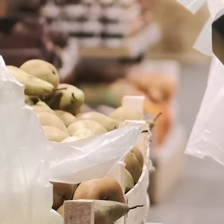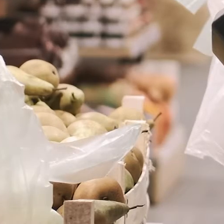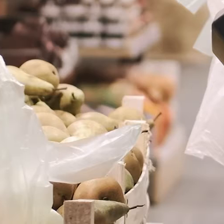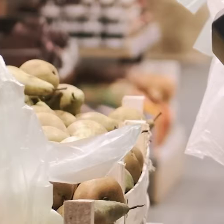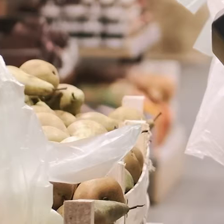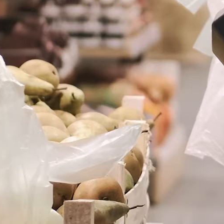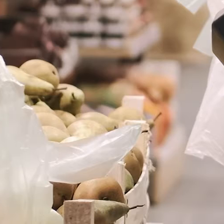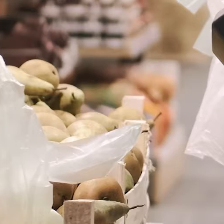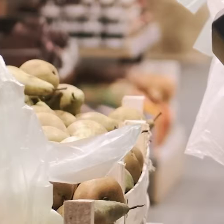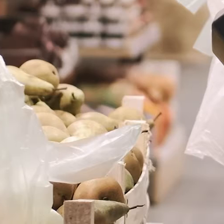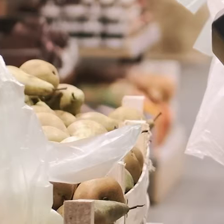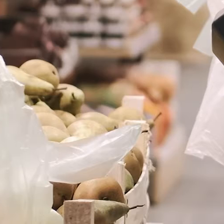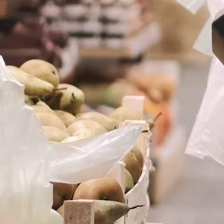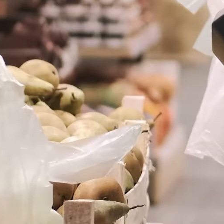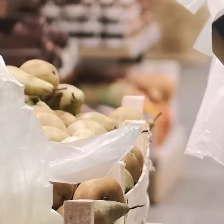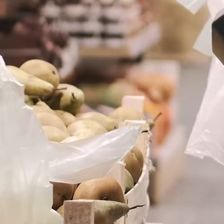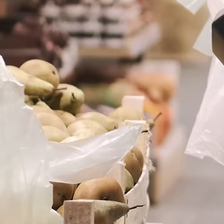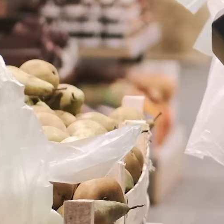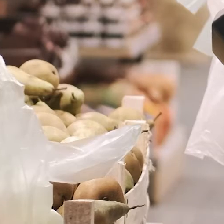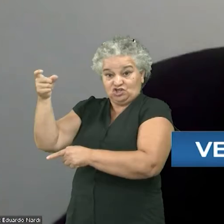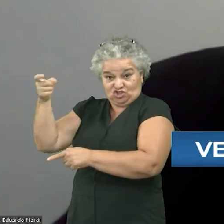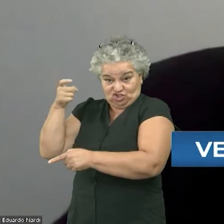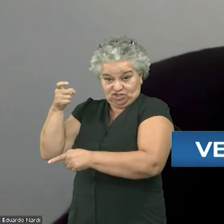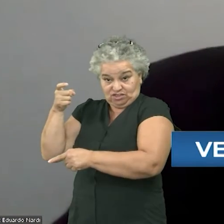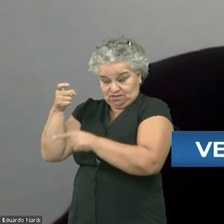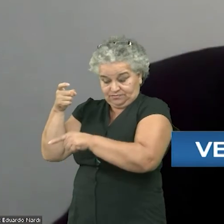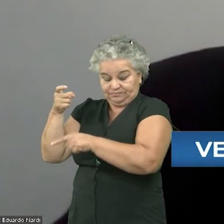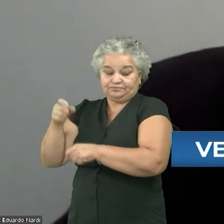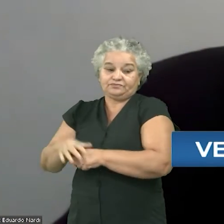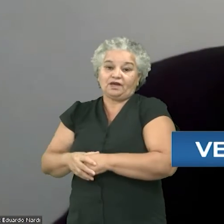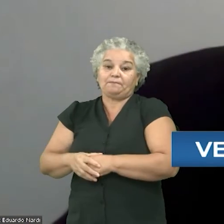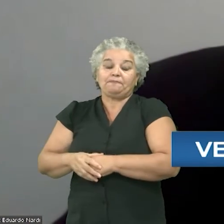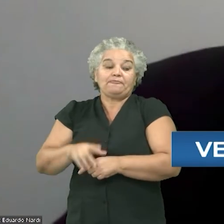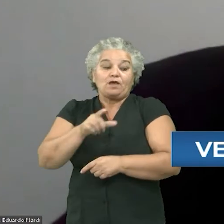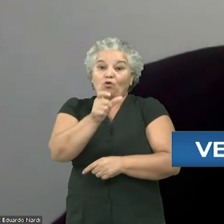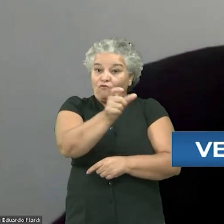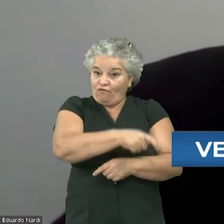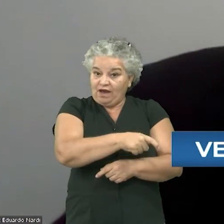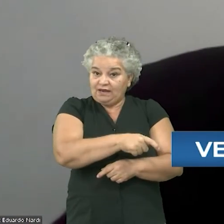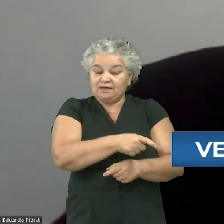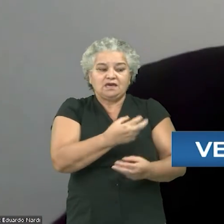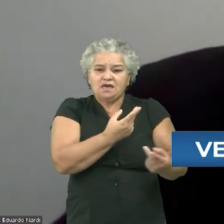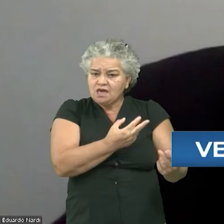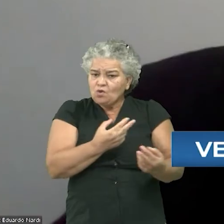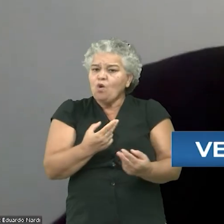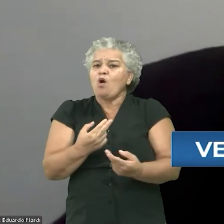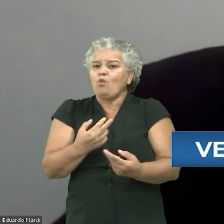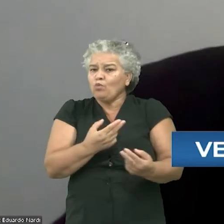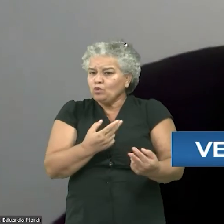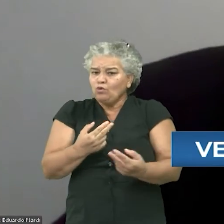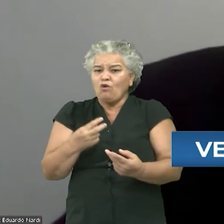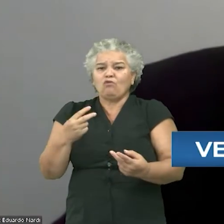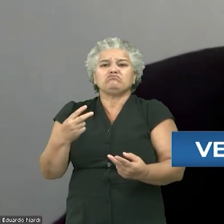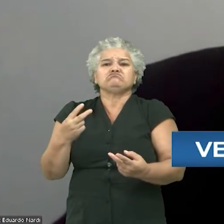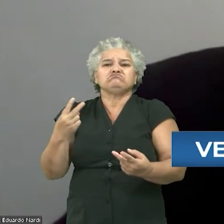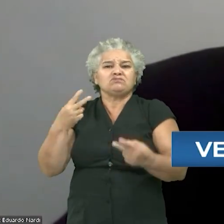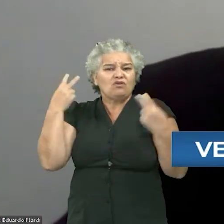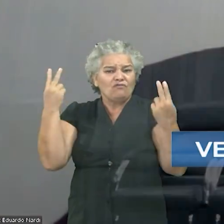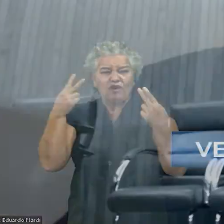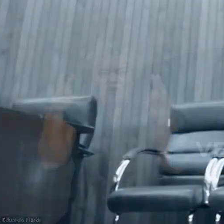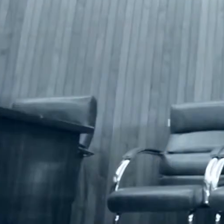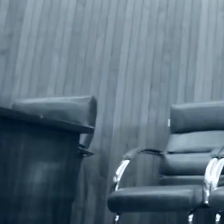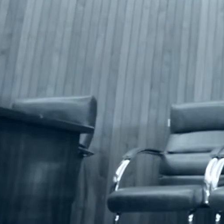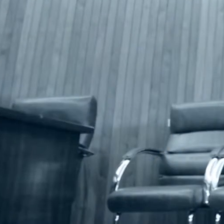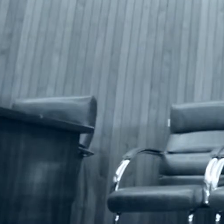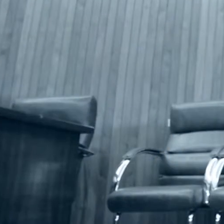eventualmente seria a escolhida, não é? E para que também nós tivéssemos, no âmbito